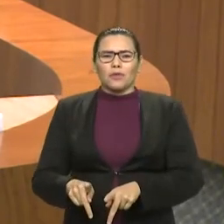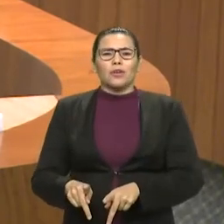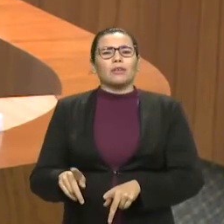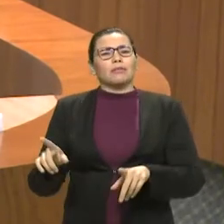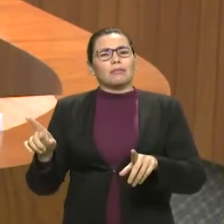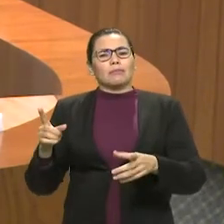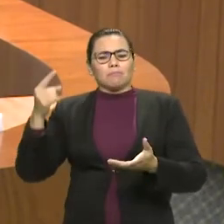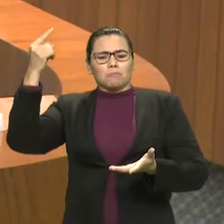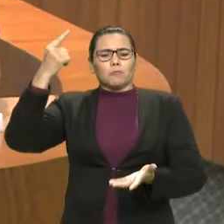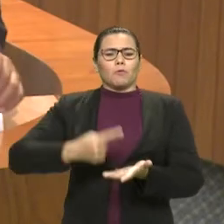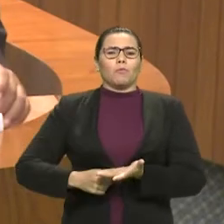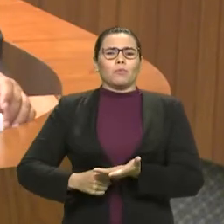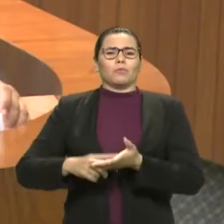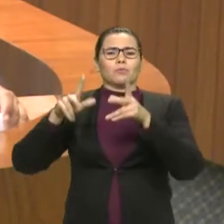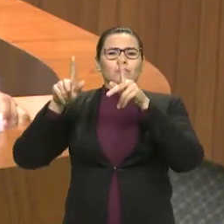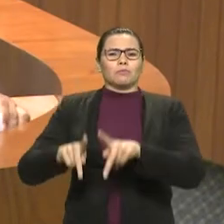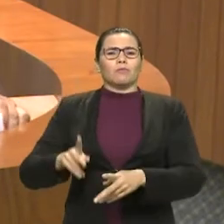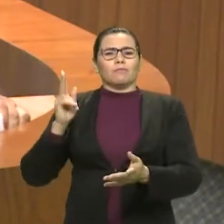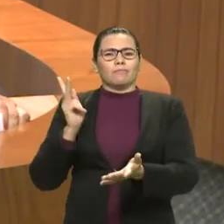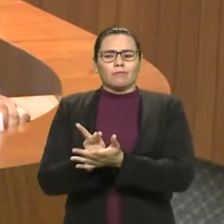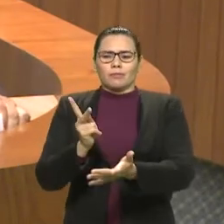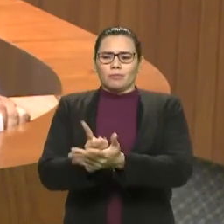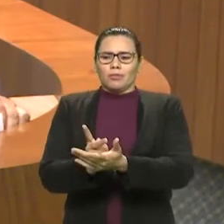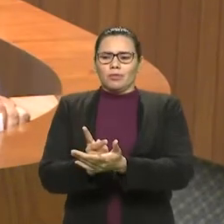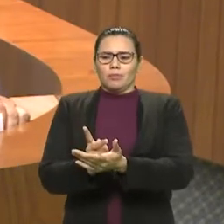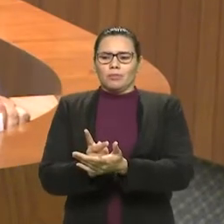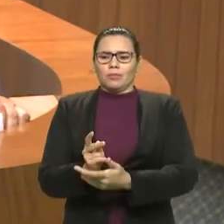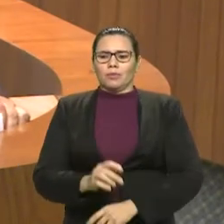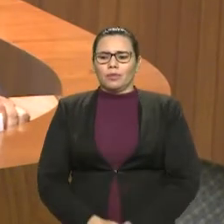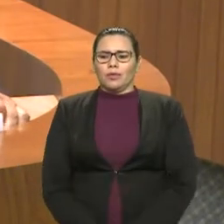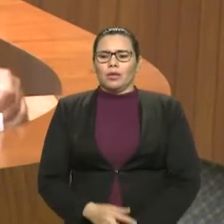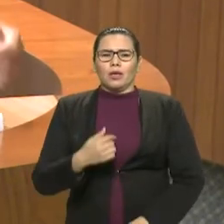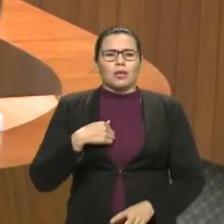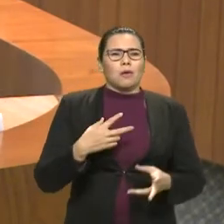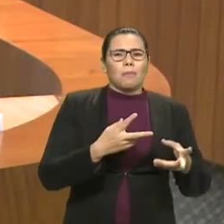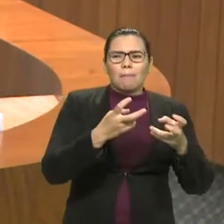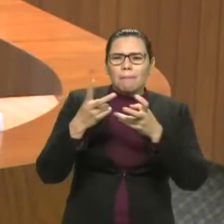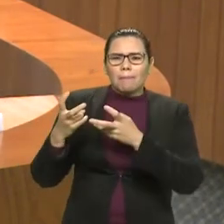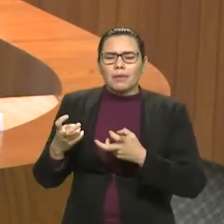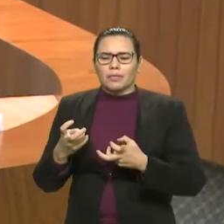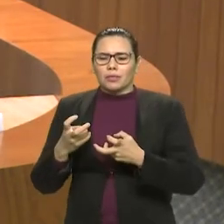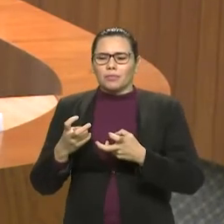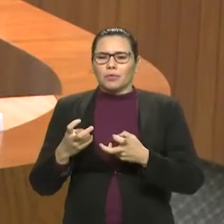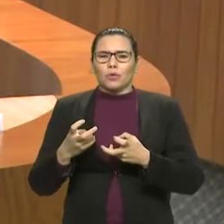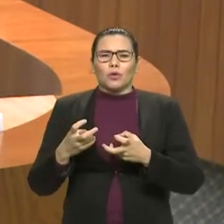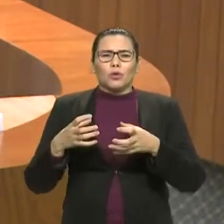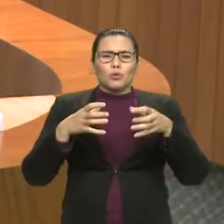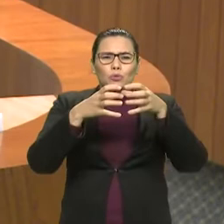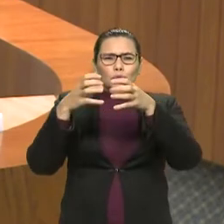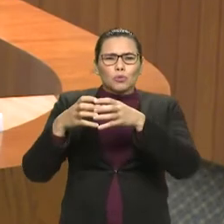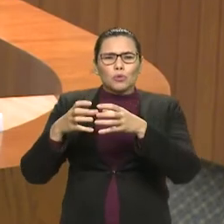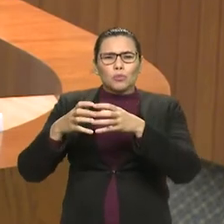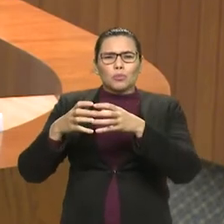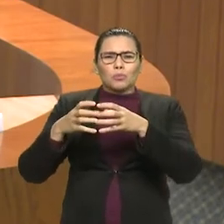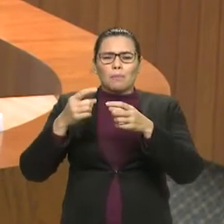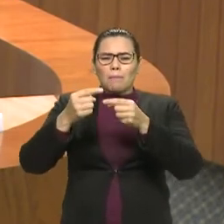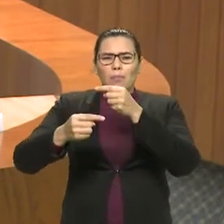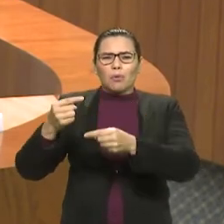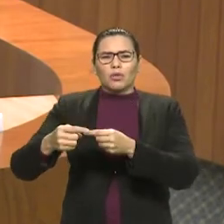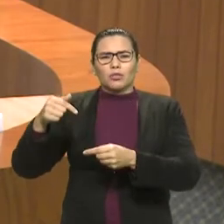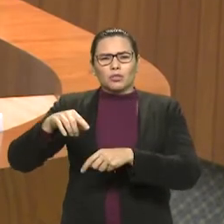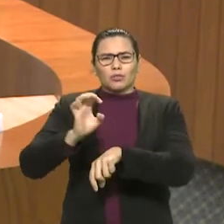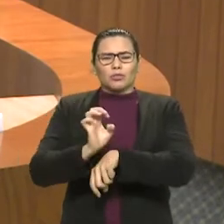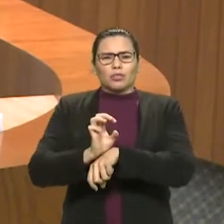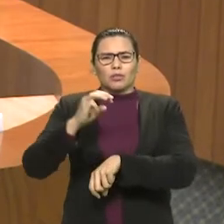Popular que hoje que eu vejo dentro da classe política no estado do Maranhão o que falta realmente aquele político que dá sua palavra